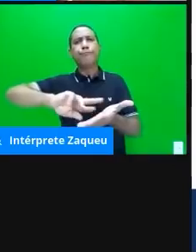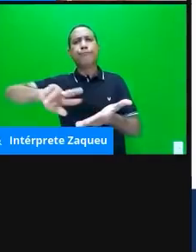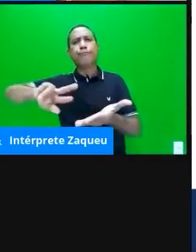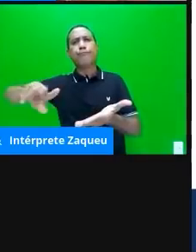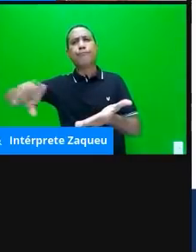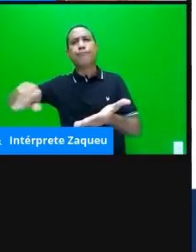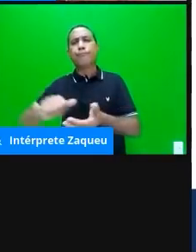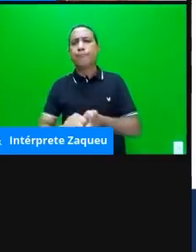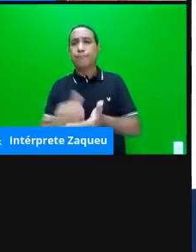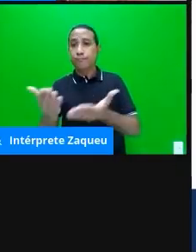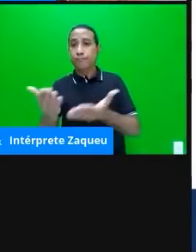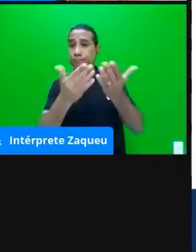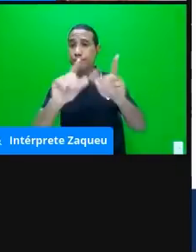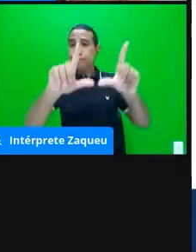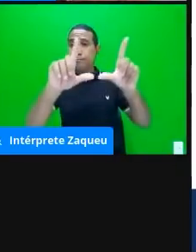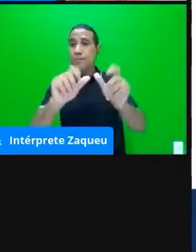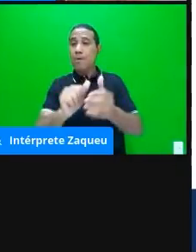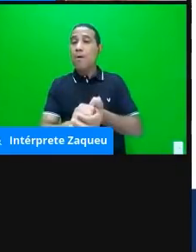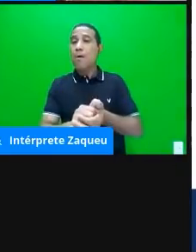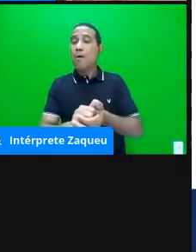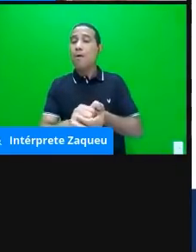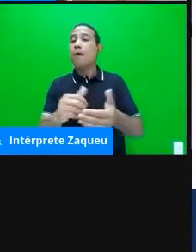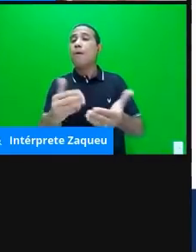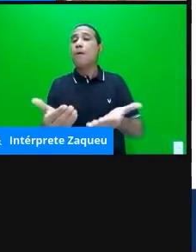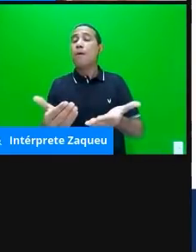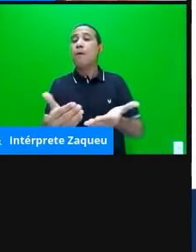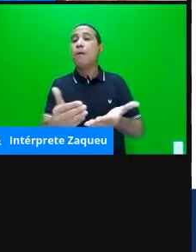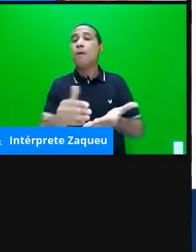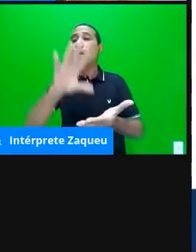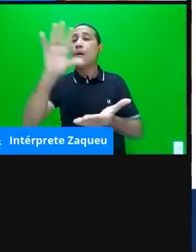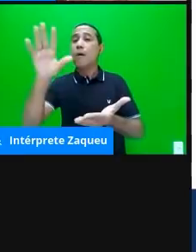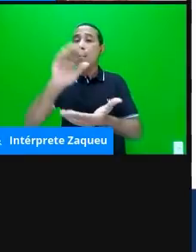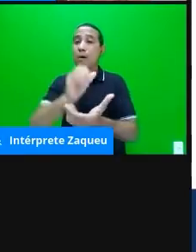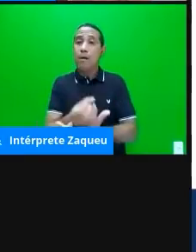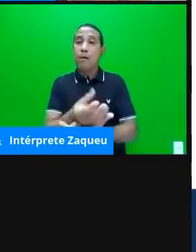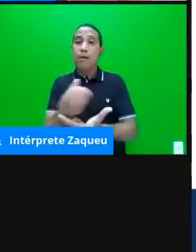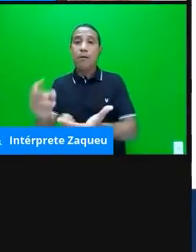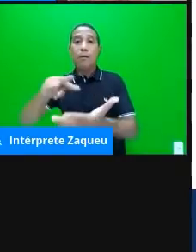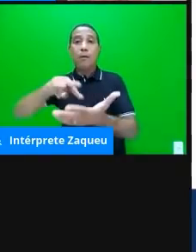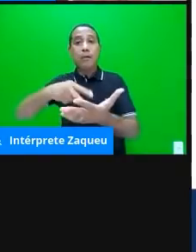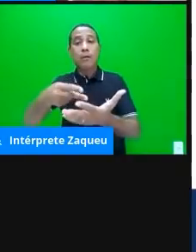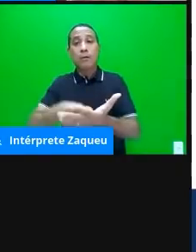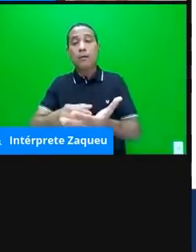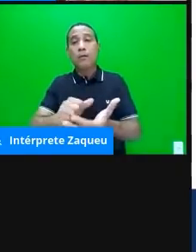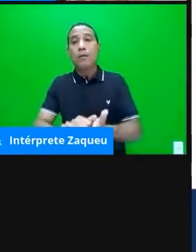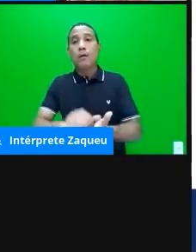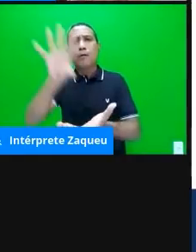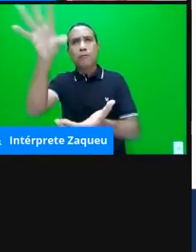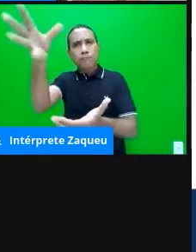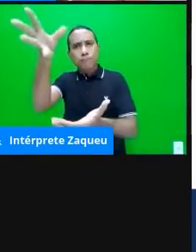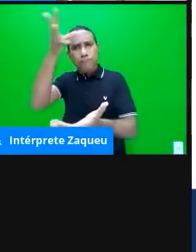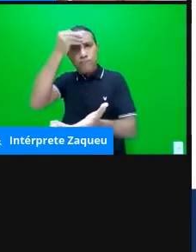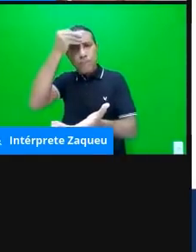slide, alfabetização, aquisição de uma tecnologia do sistema alfabético e